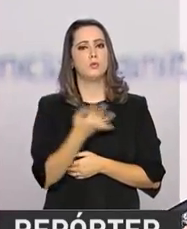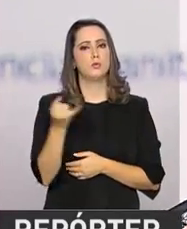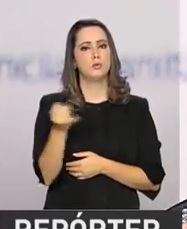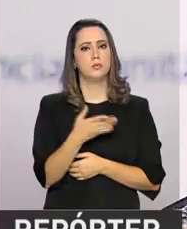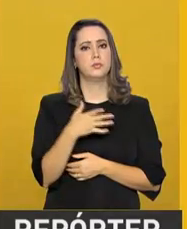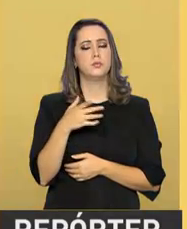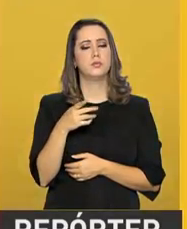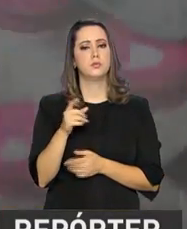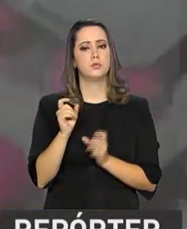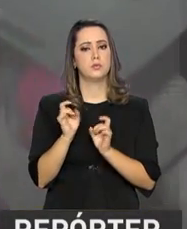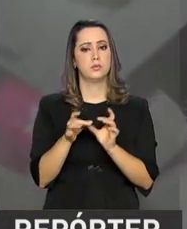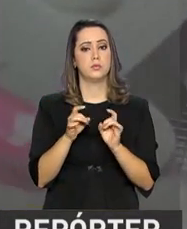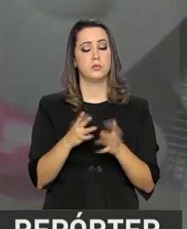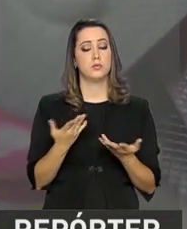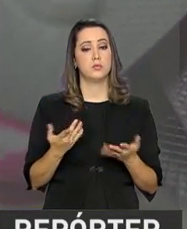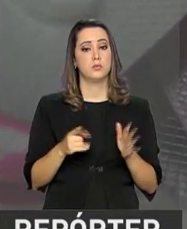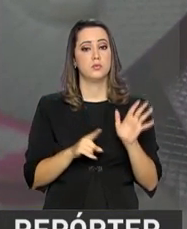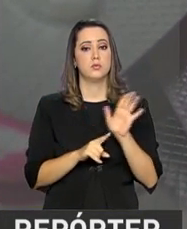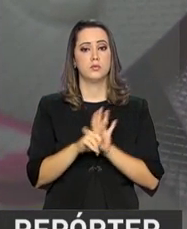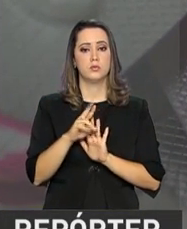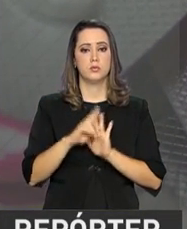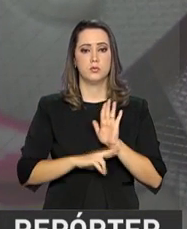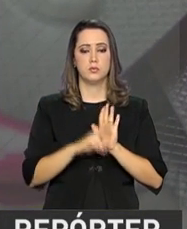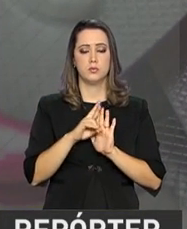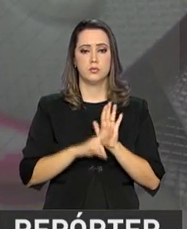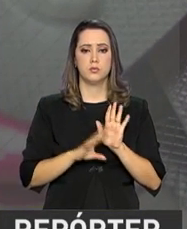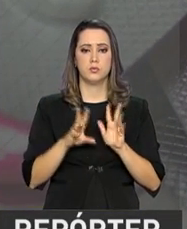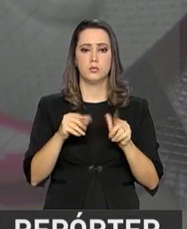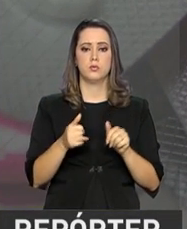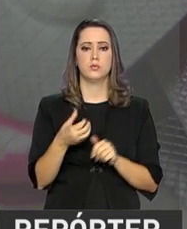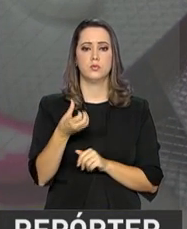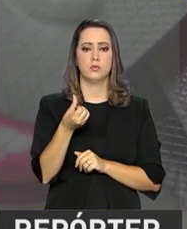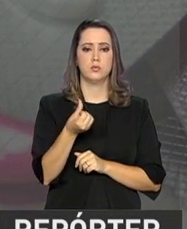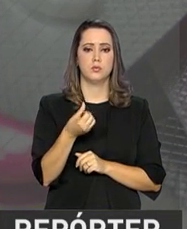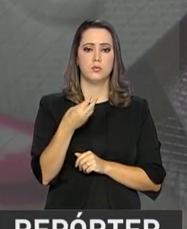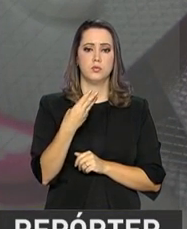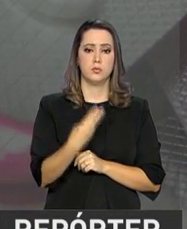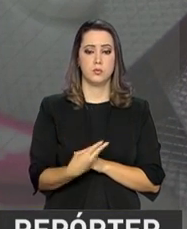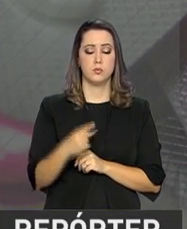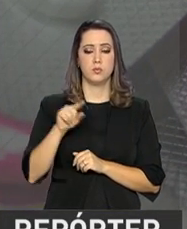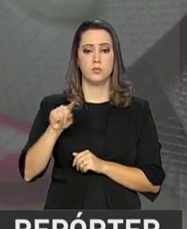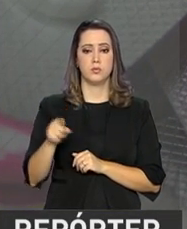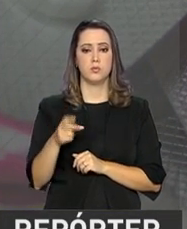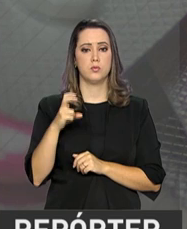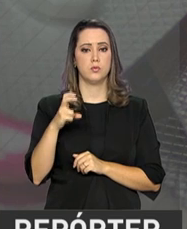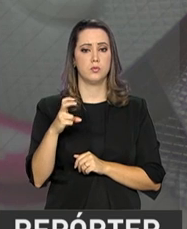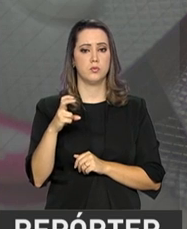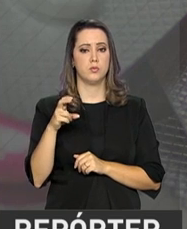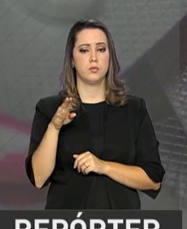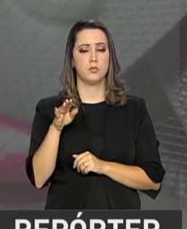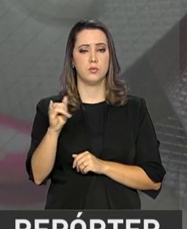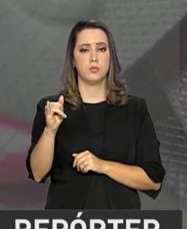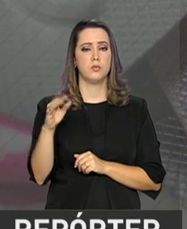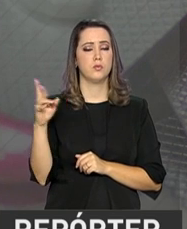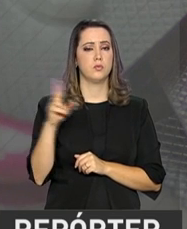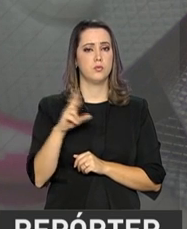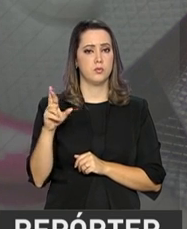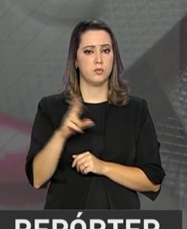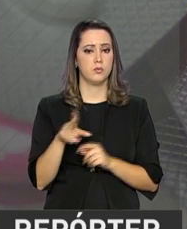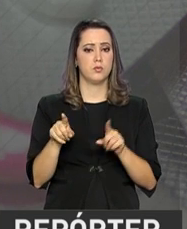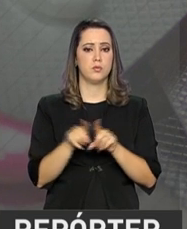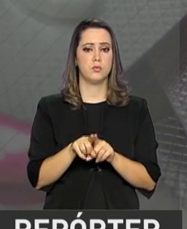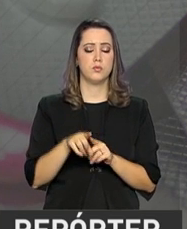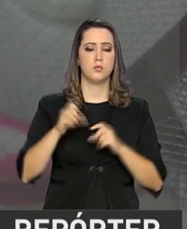comercializadas ainda segundo o relatório ao todo a indústria farmacêutica movimentou mais de 63 bilhões de